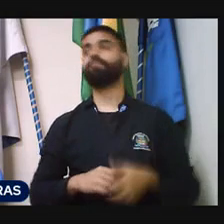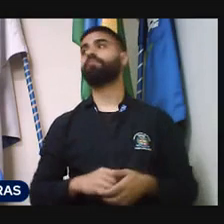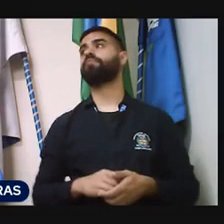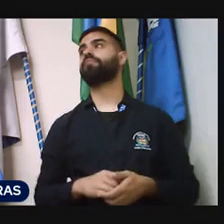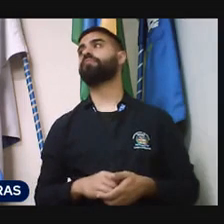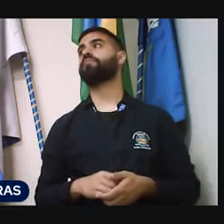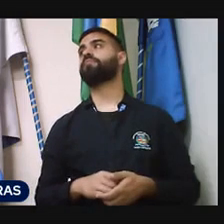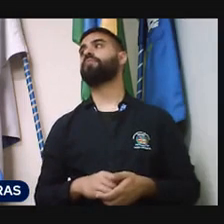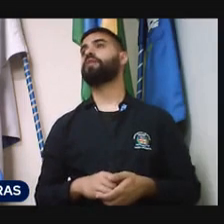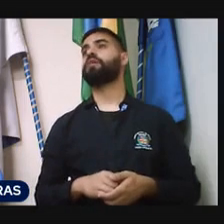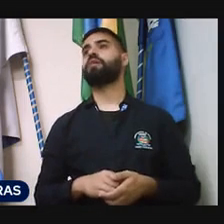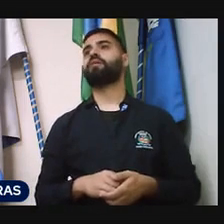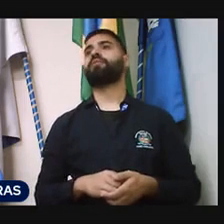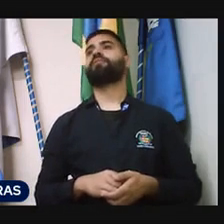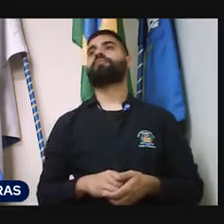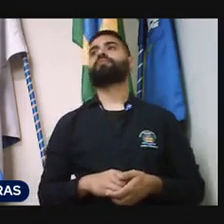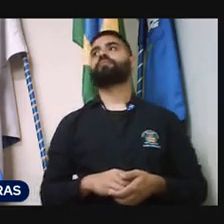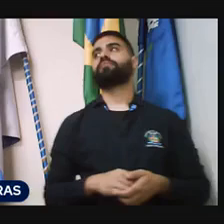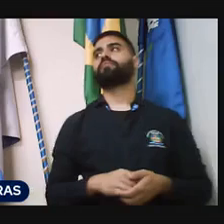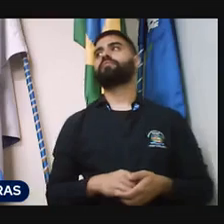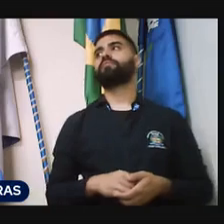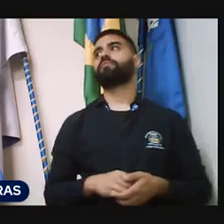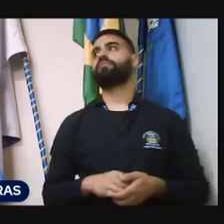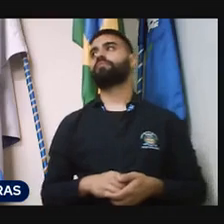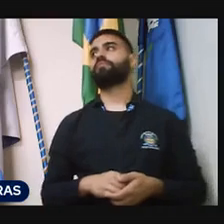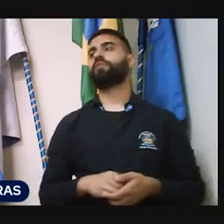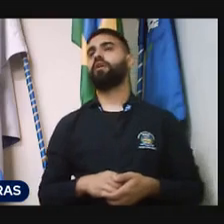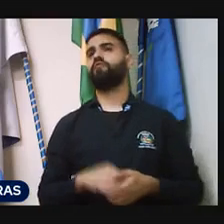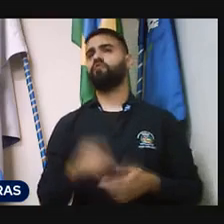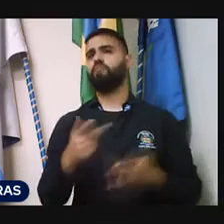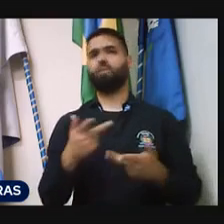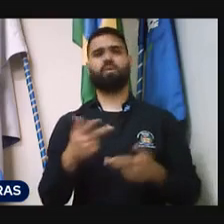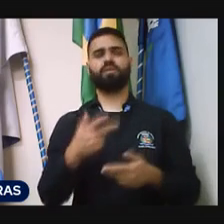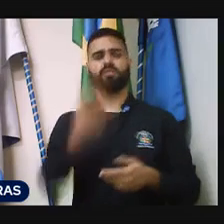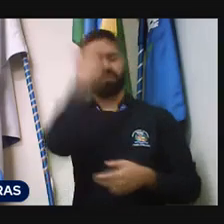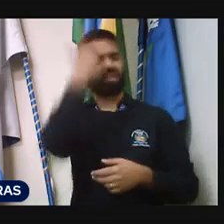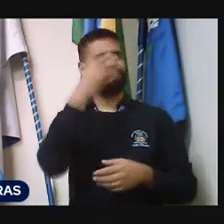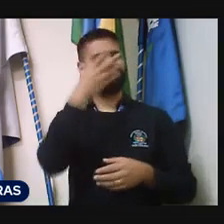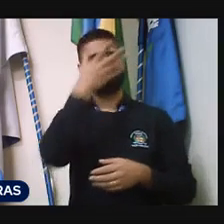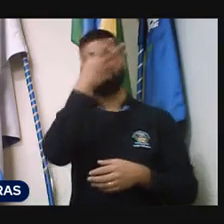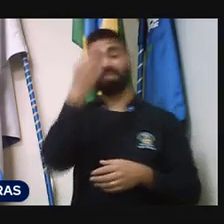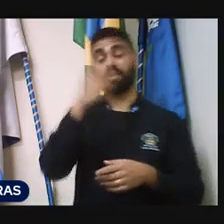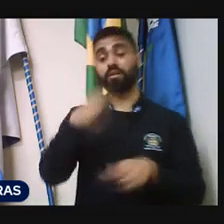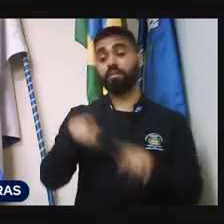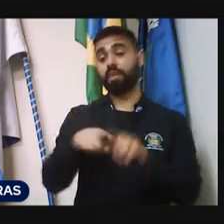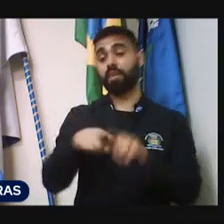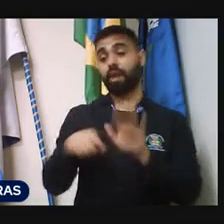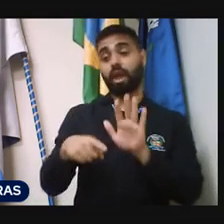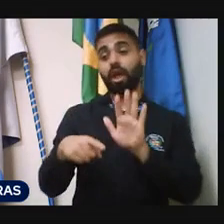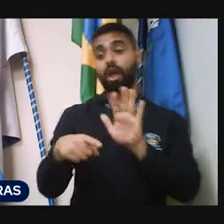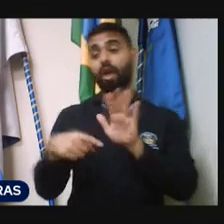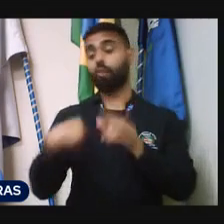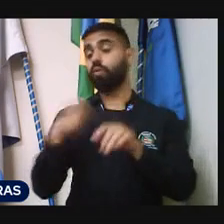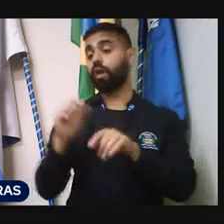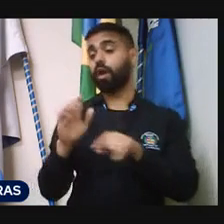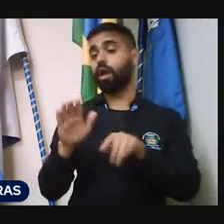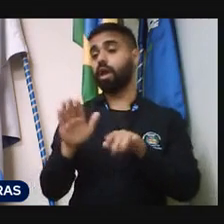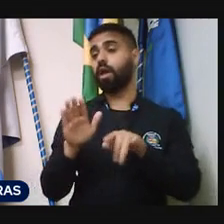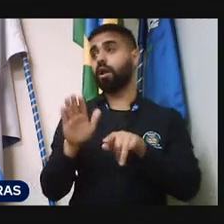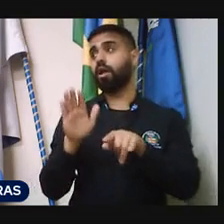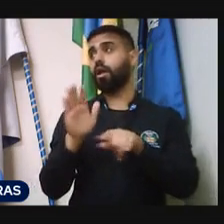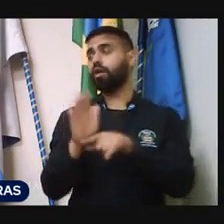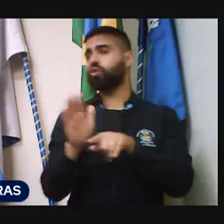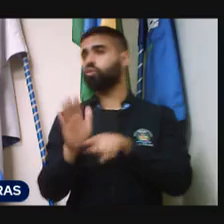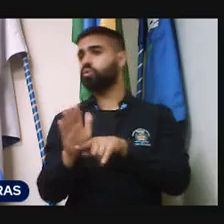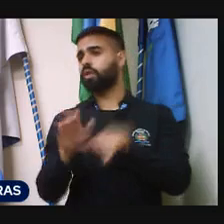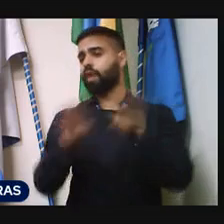e pela ajuda que com a mesa diretora um conjunto de mesa diretora onde estava o Pedro